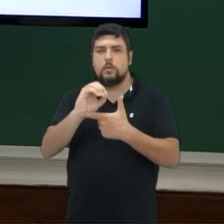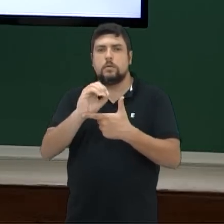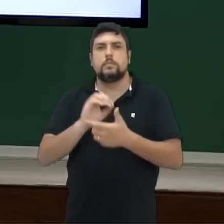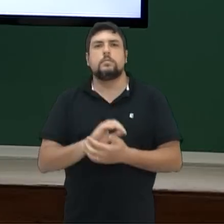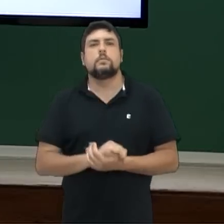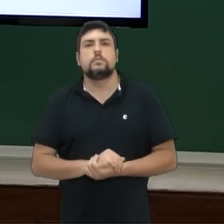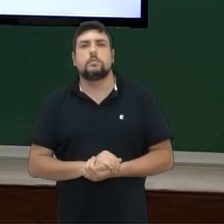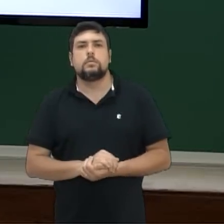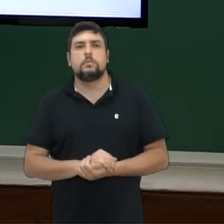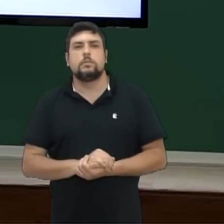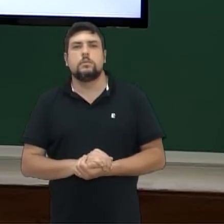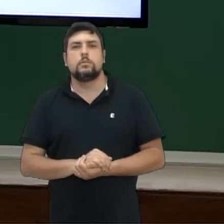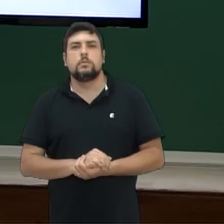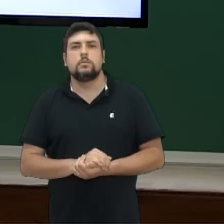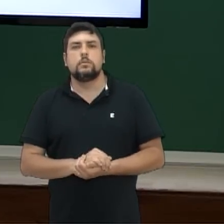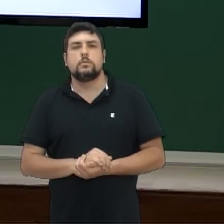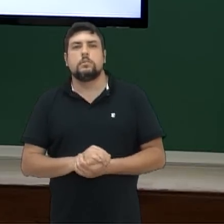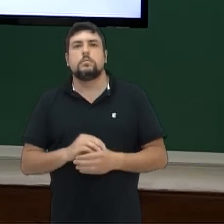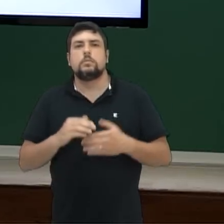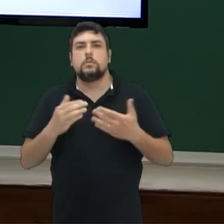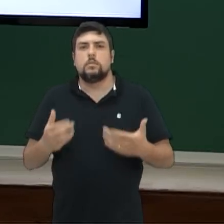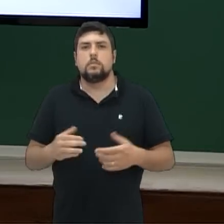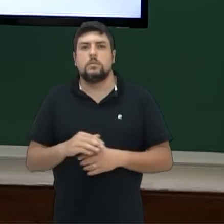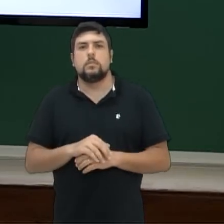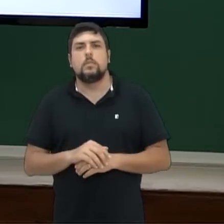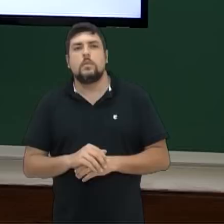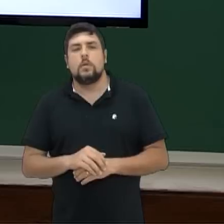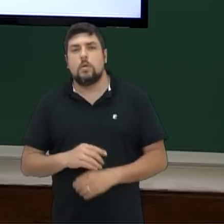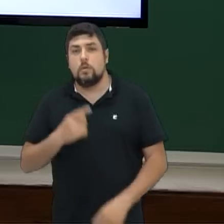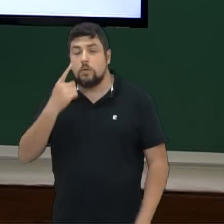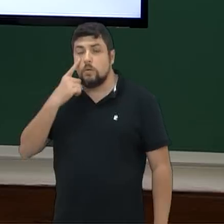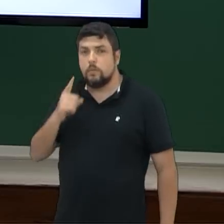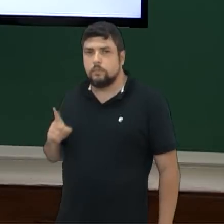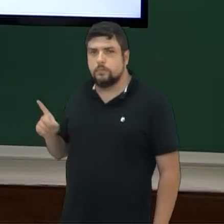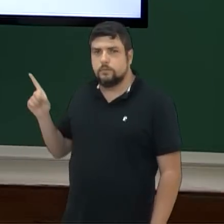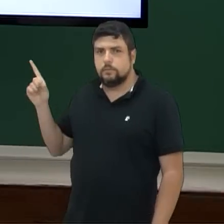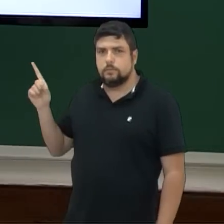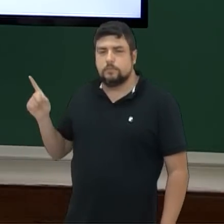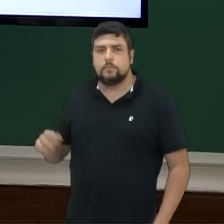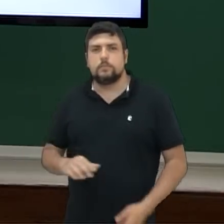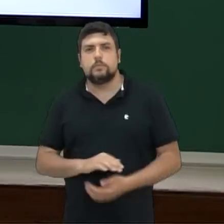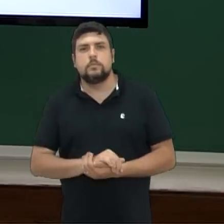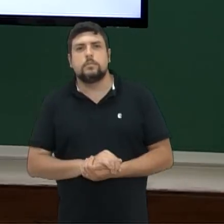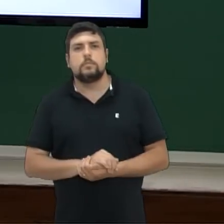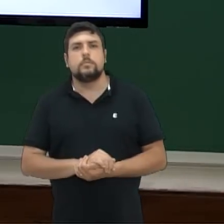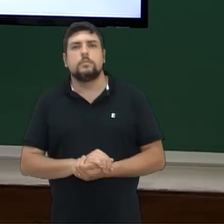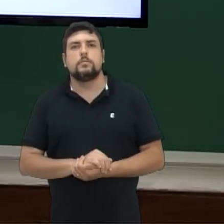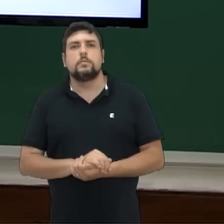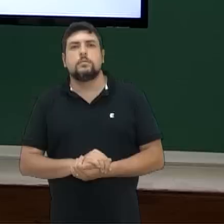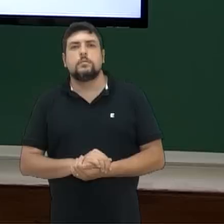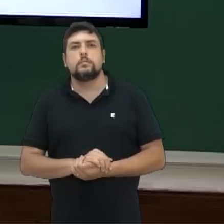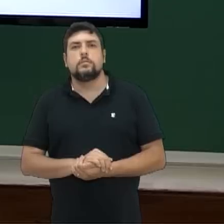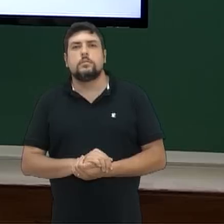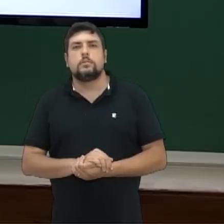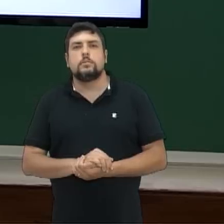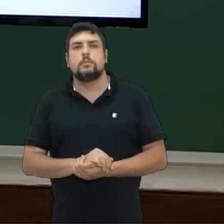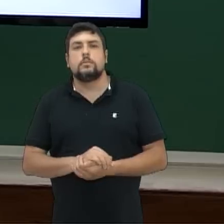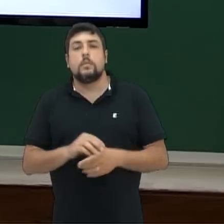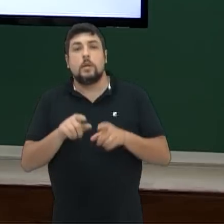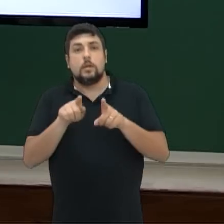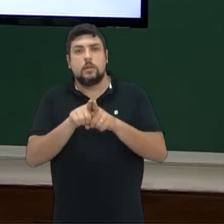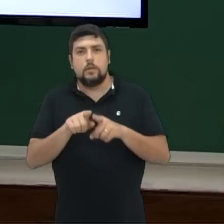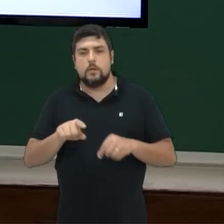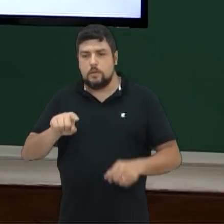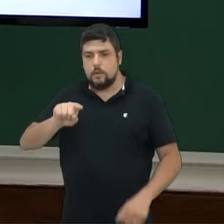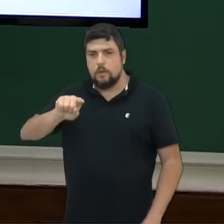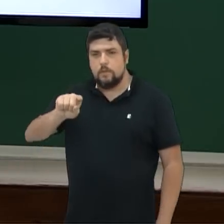Calculando, a gente vai ter 1 decigrama, 1 divididos por 10 grama. Aquela história é sobre correr as vírgulas, quando a gente